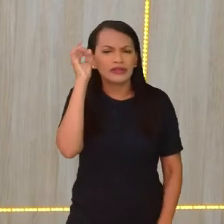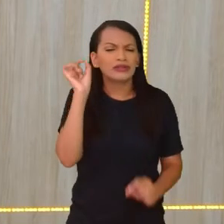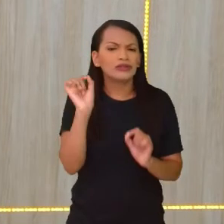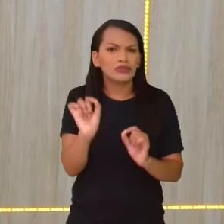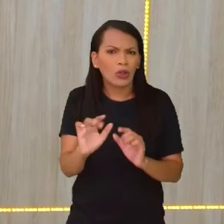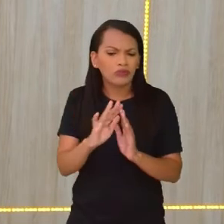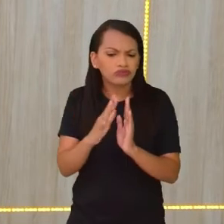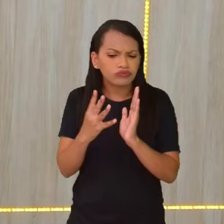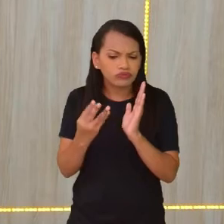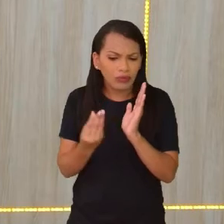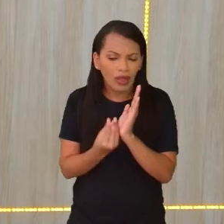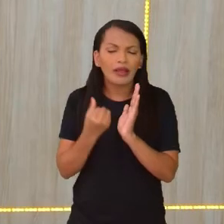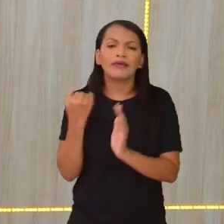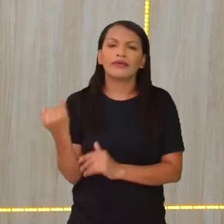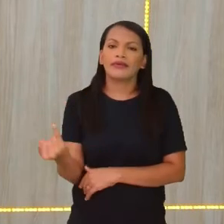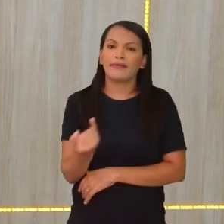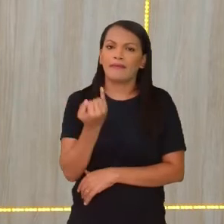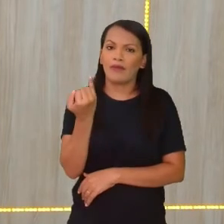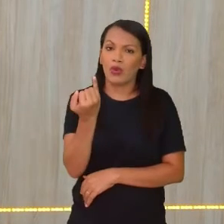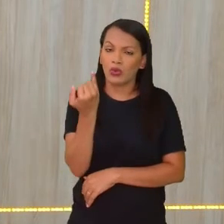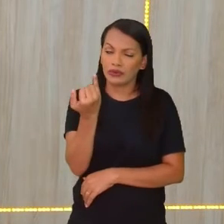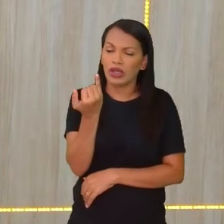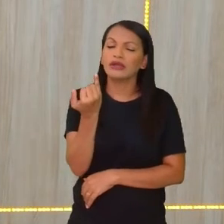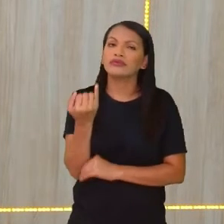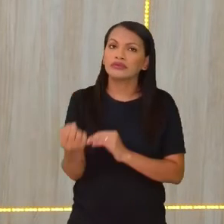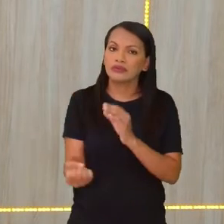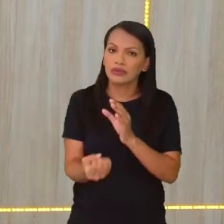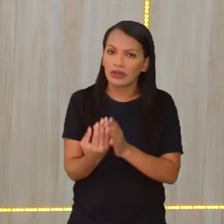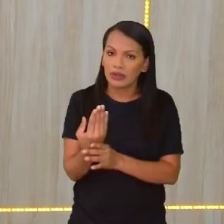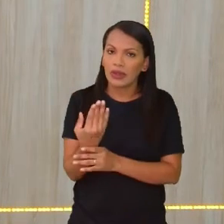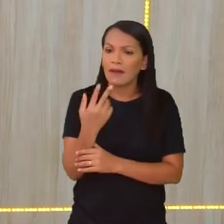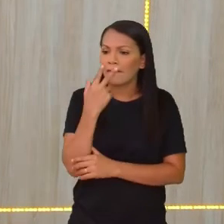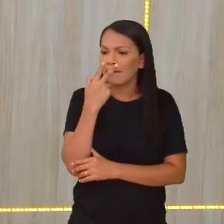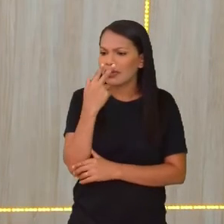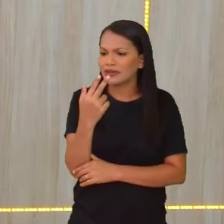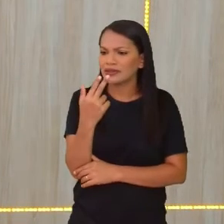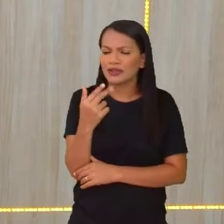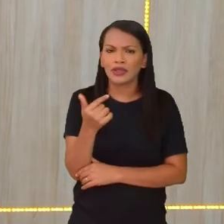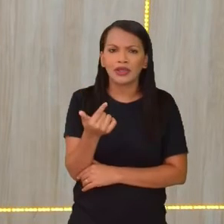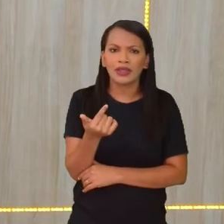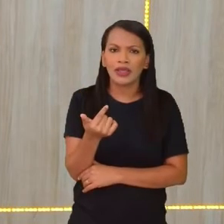Quilombola tão importante, né, que criou a ideia de que Zumbi ele era imortal.